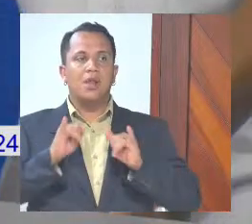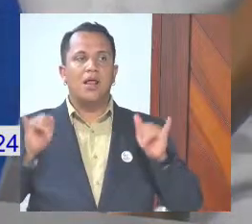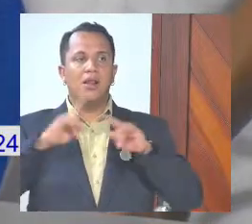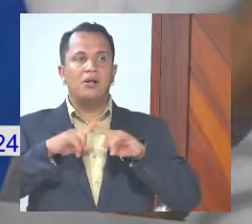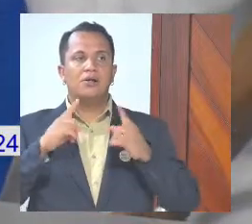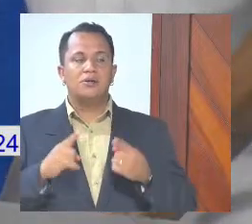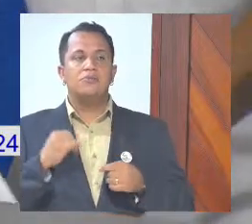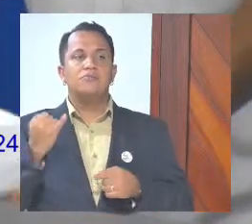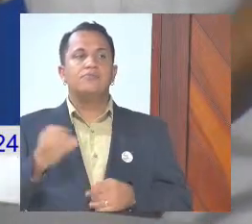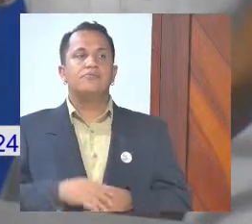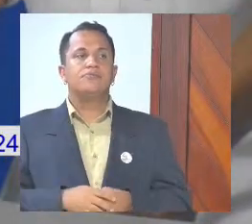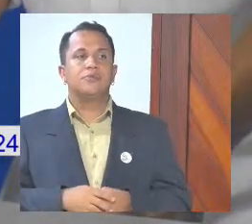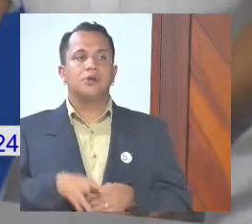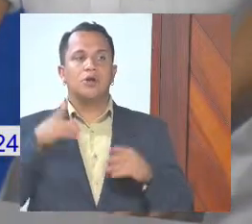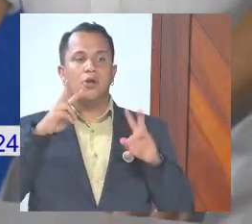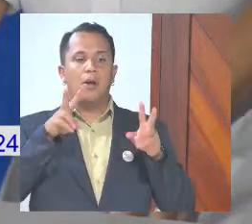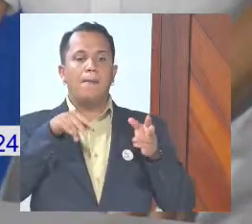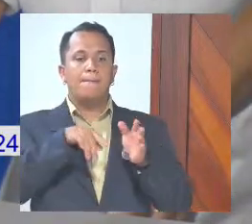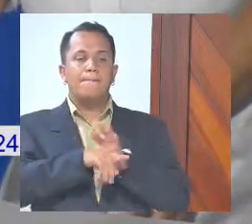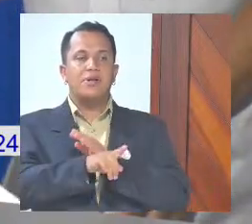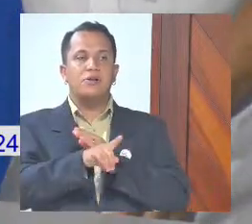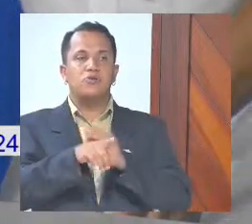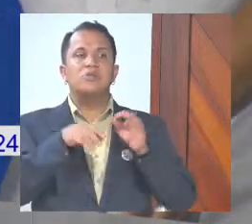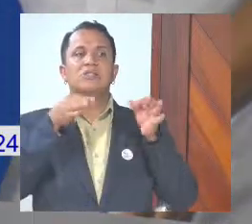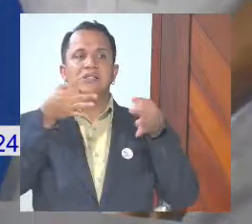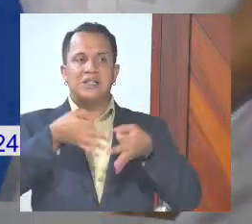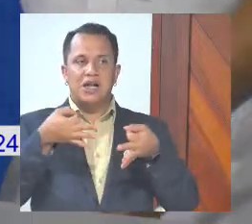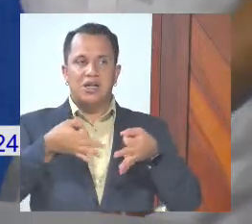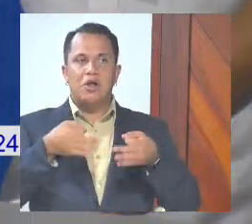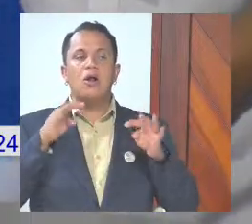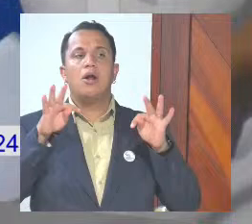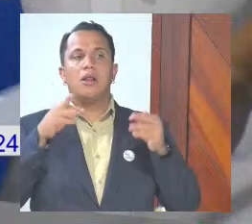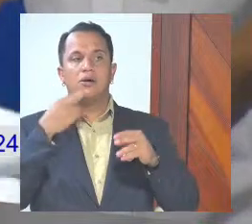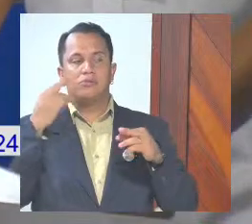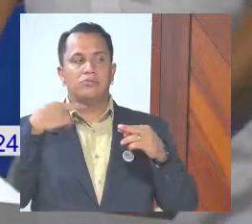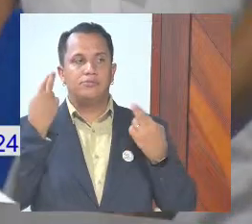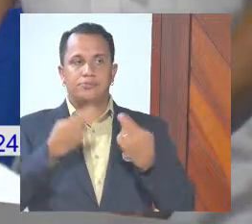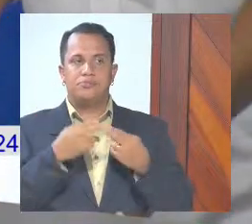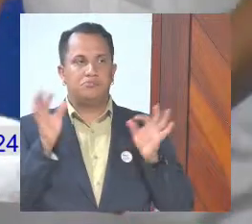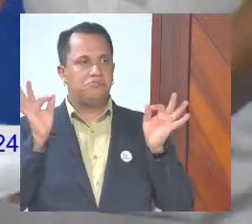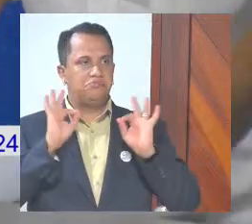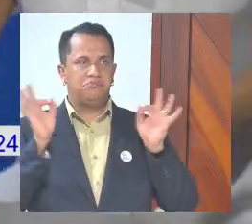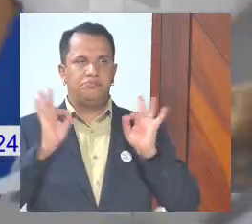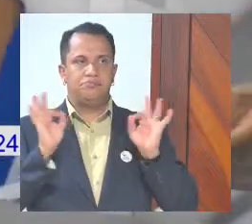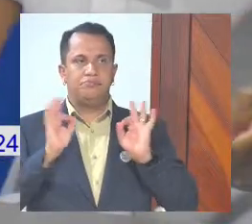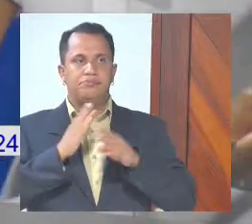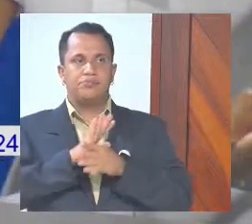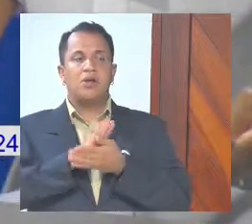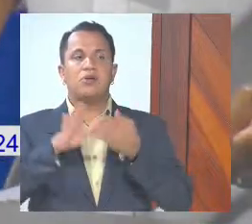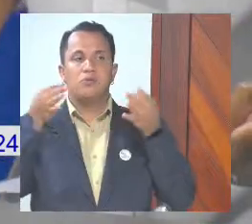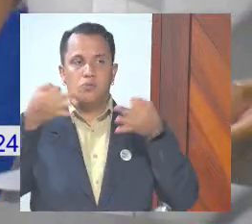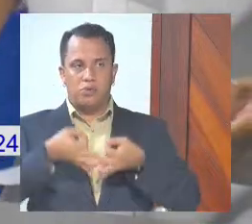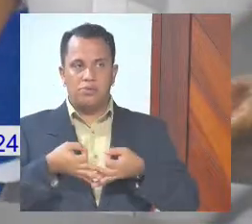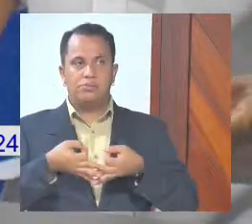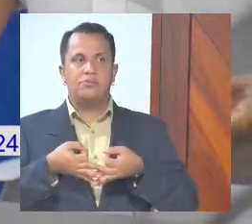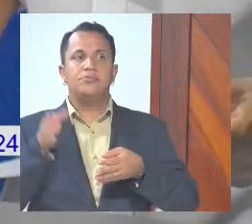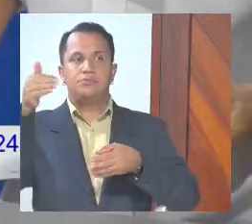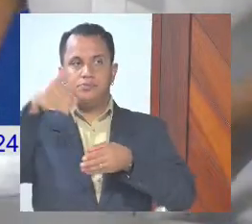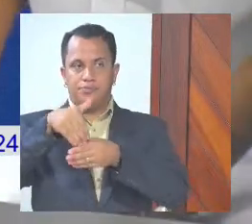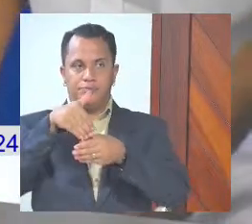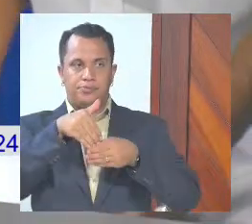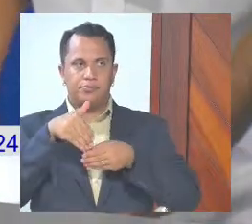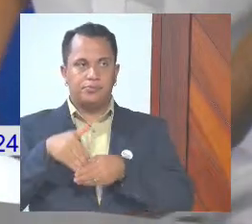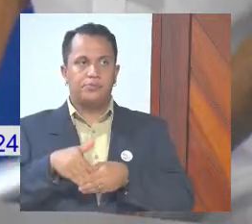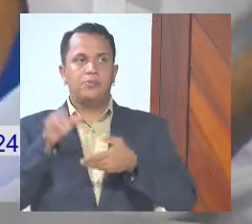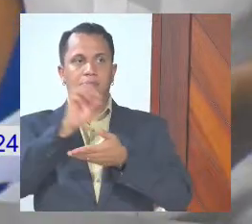em apreciação do pleno a ata da sessão anterior. Ninguém se manifesta. Posto a voto,